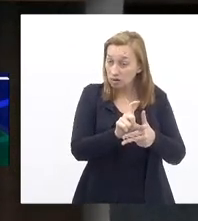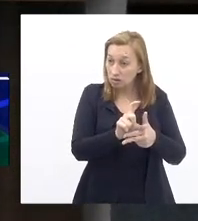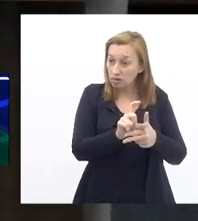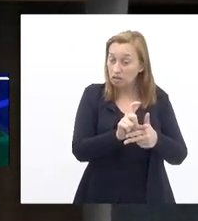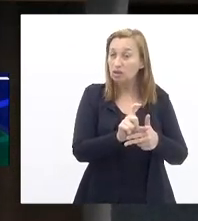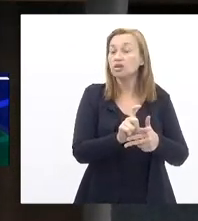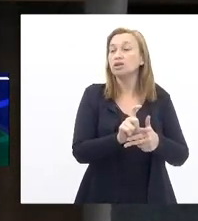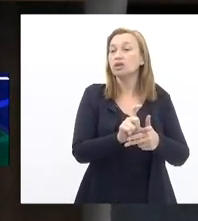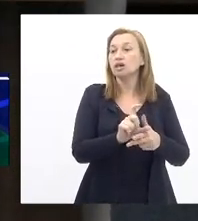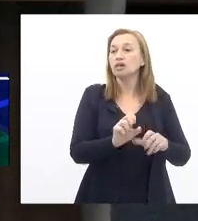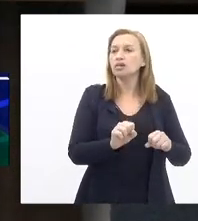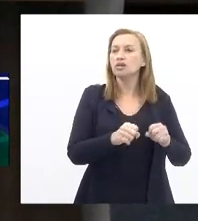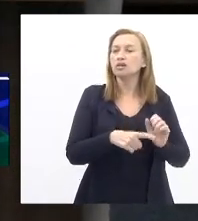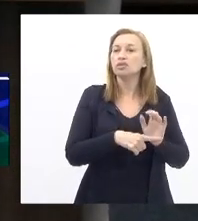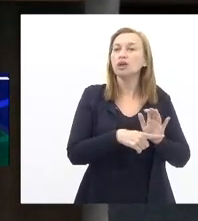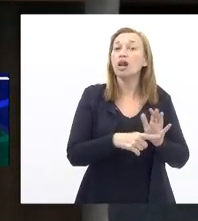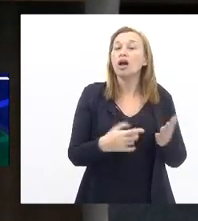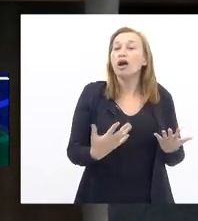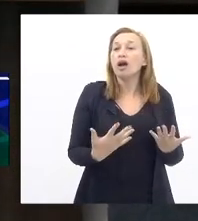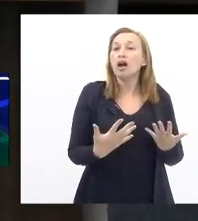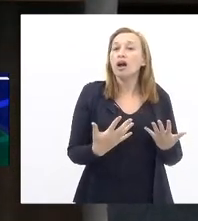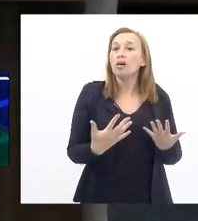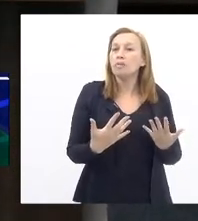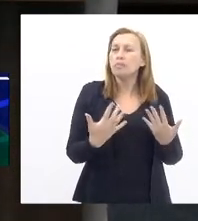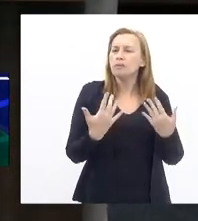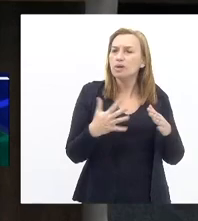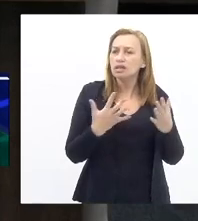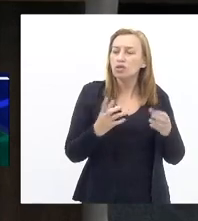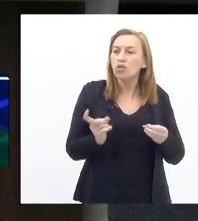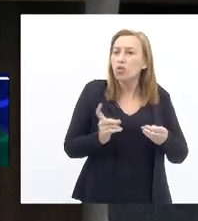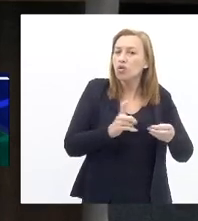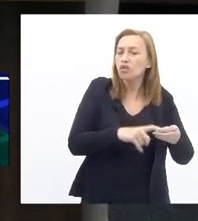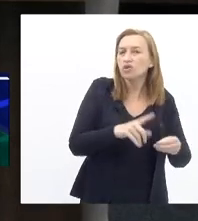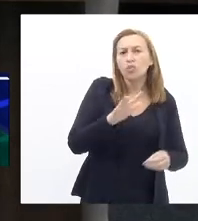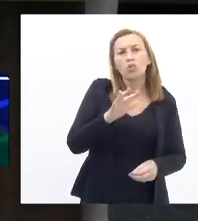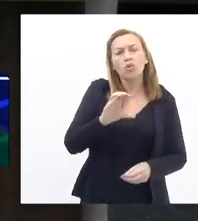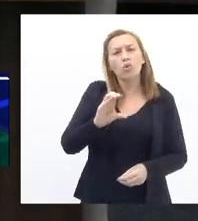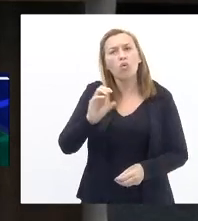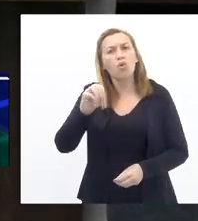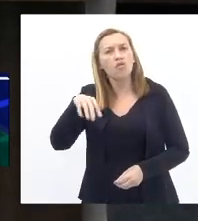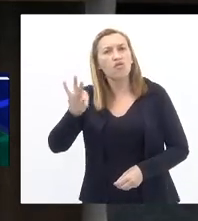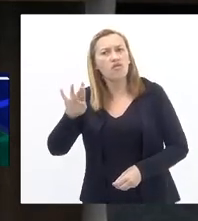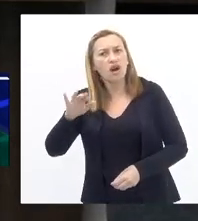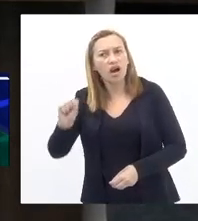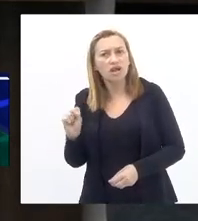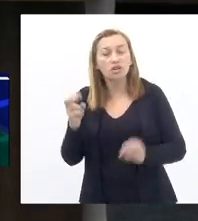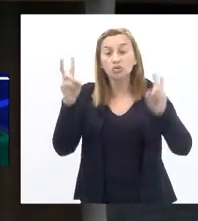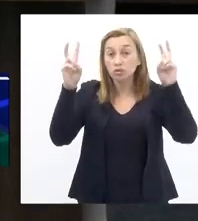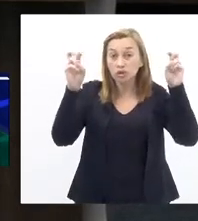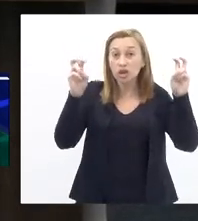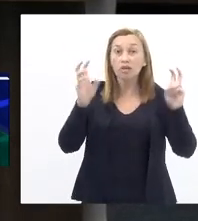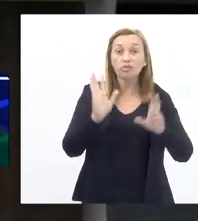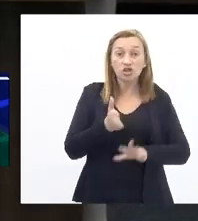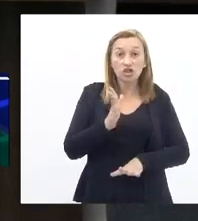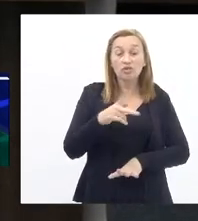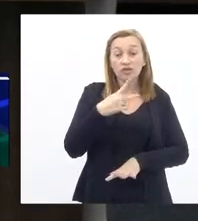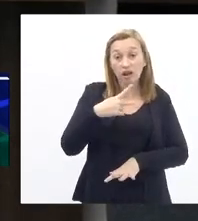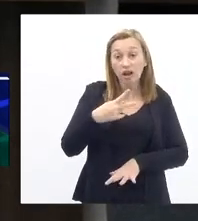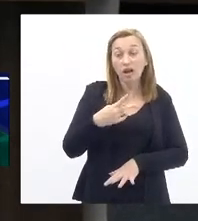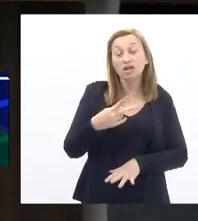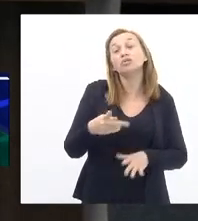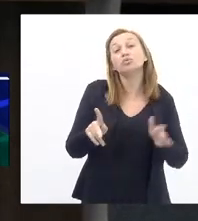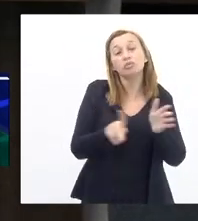esforços a celebrar convênio com o FAS sobre o tema tratado, sobre o